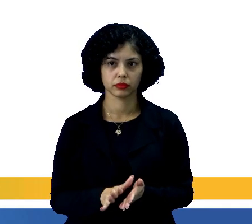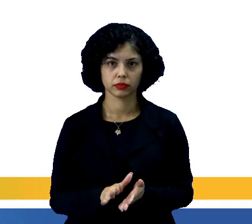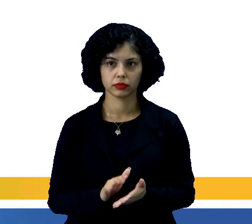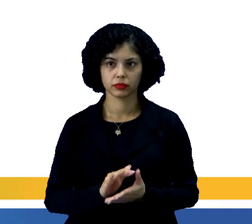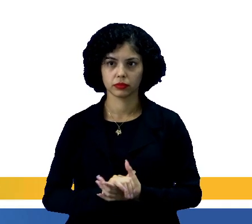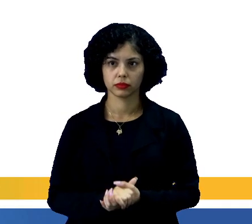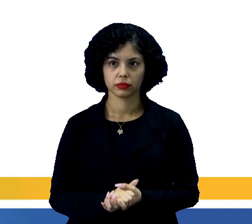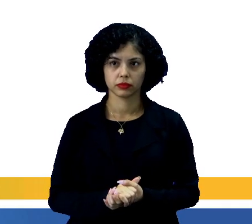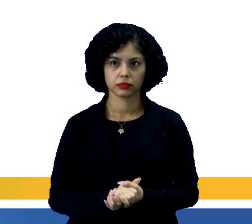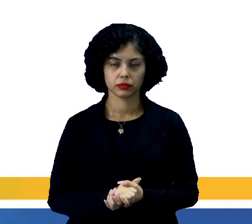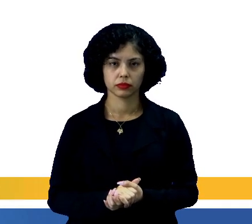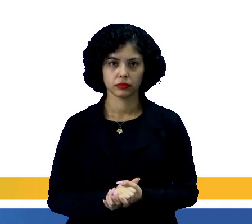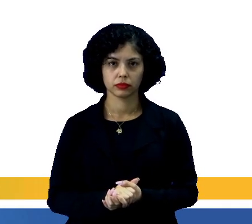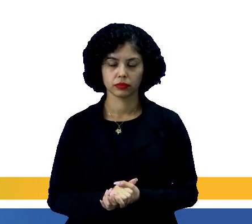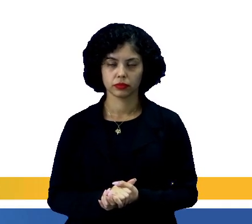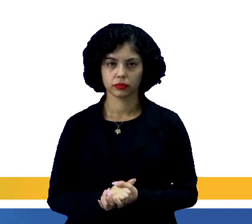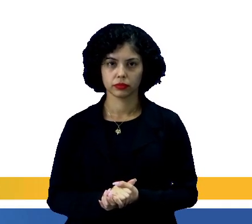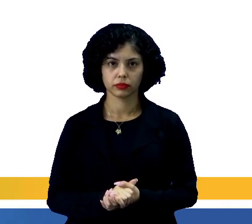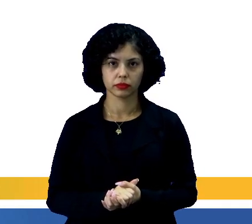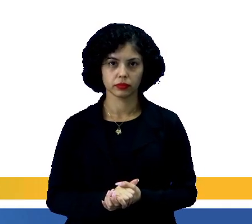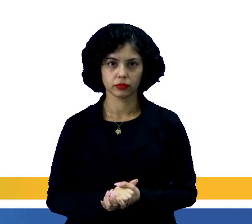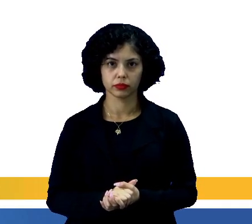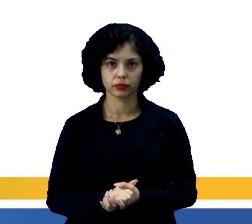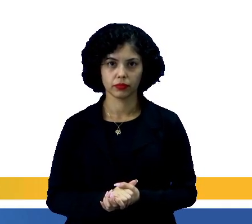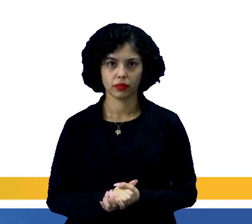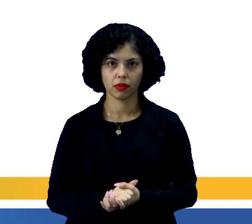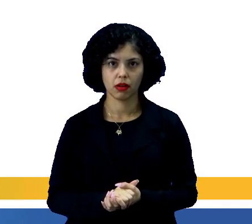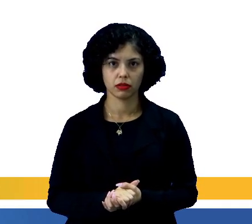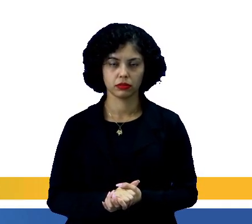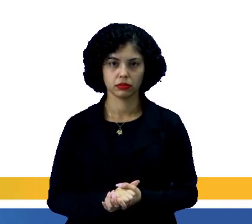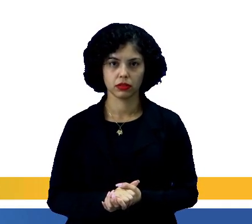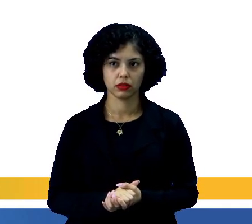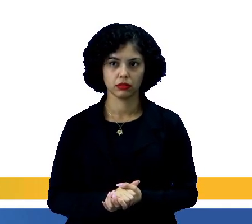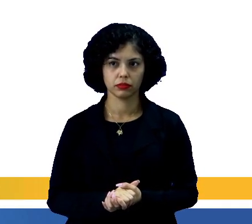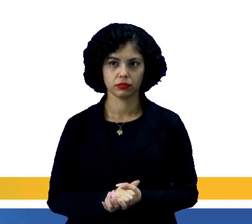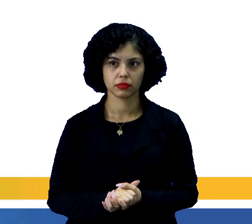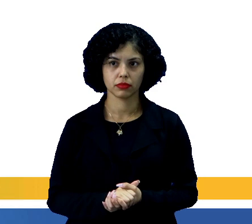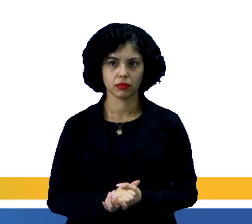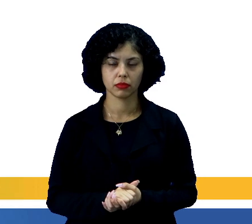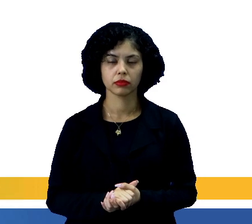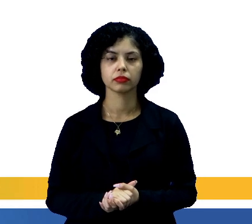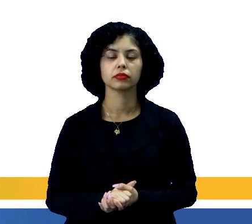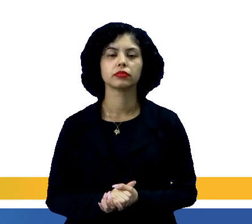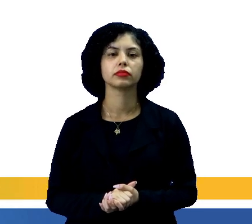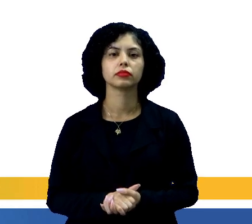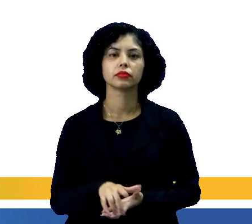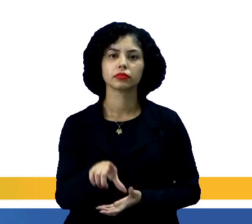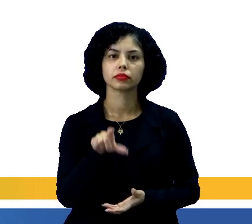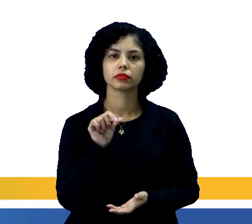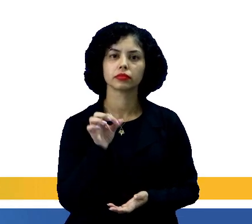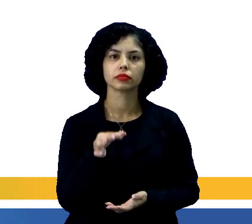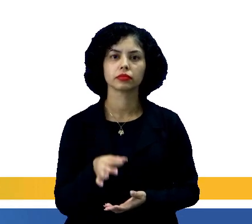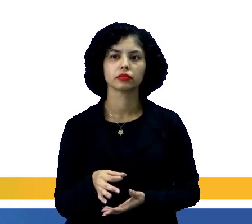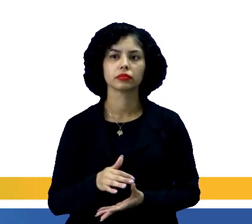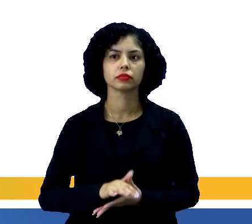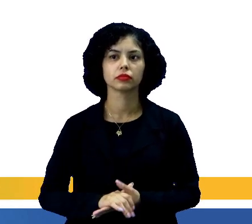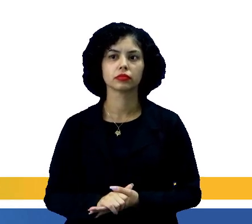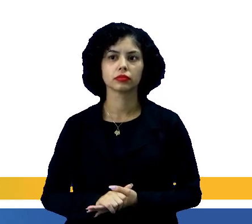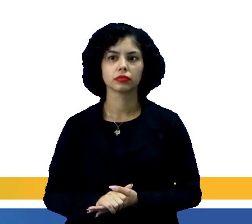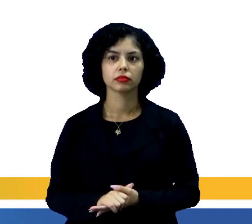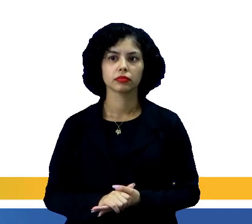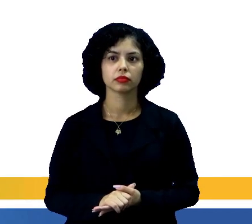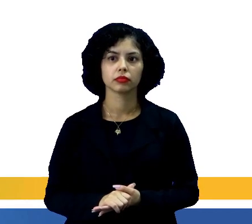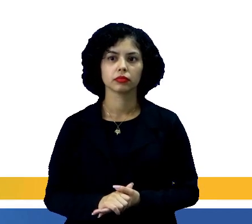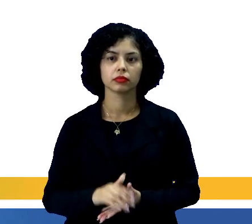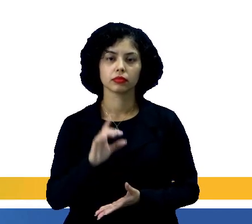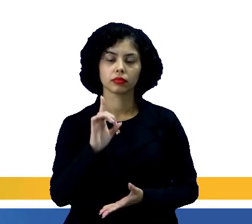E, eliminação dos recursos naturais. Vamos visualizar qual a alternativa correta está expressa na